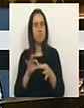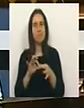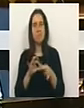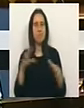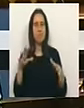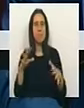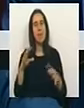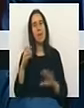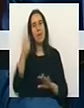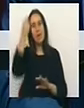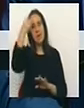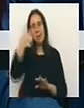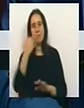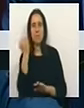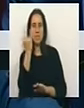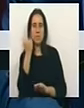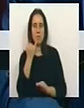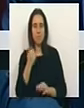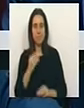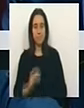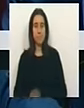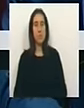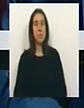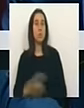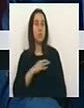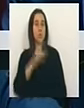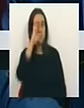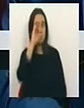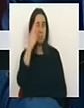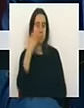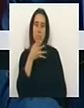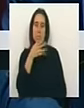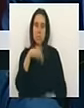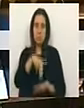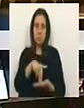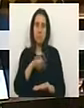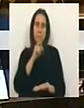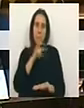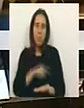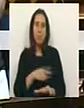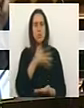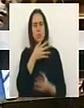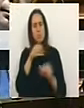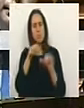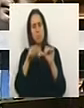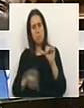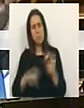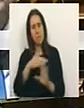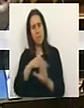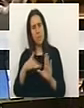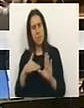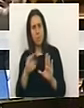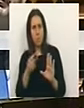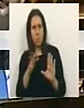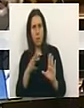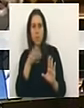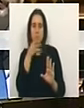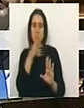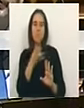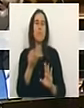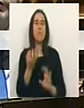uma ficção. O Sr. Primeiro-Ministro pode até vir dizer, como começou durante quase metade do seu discurso,